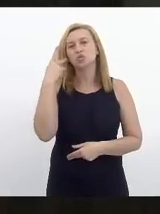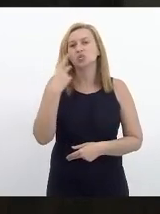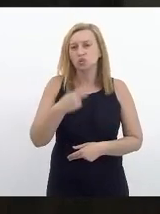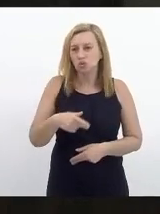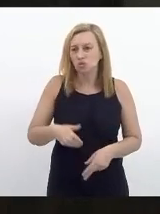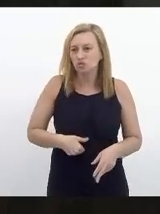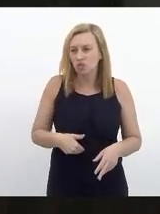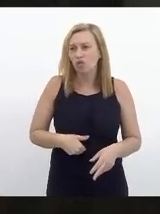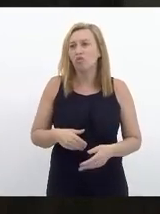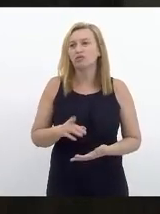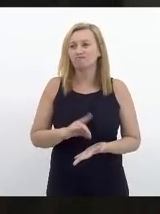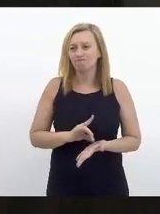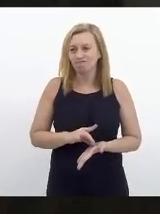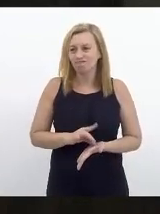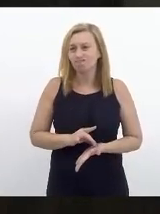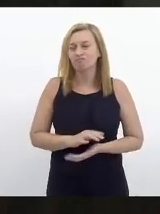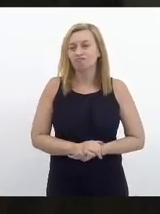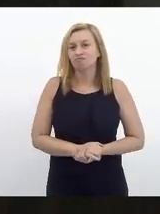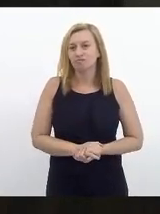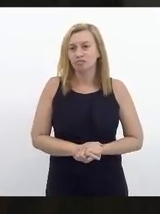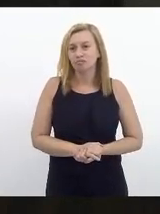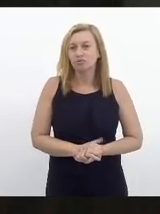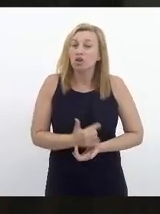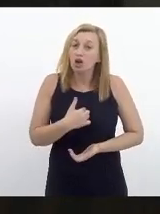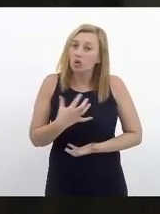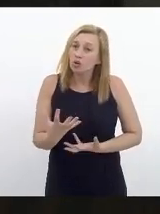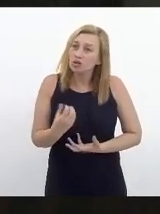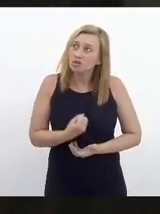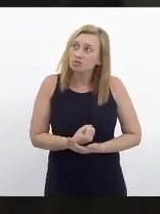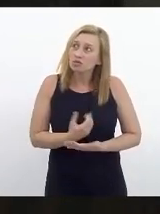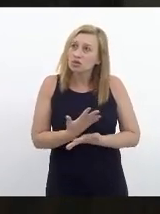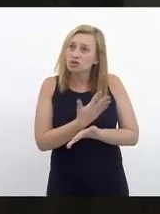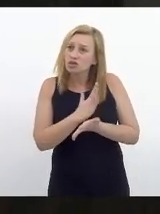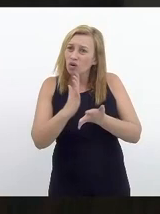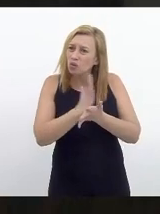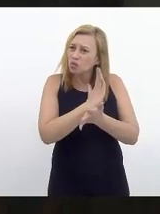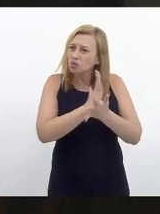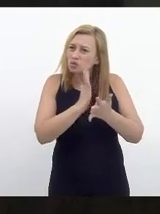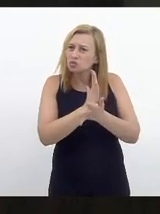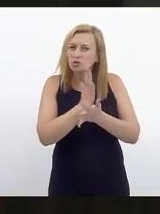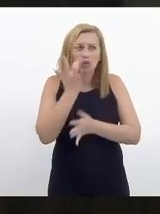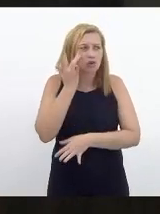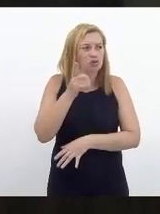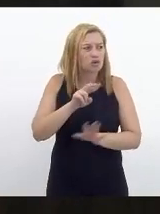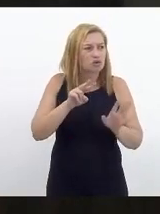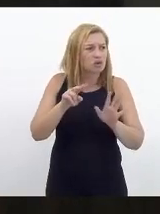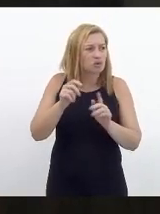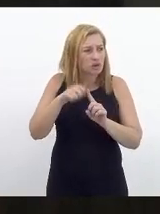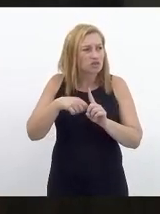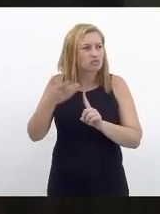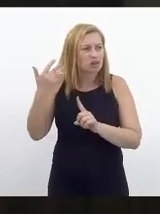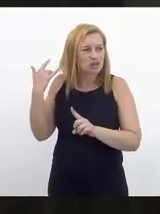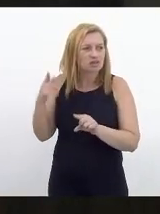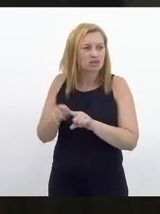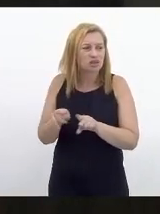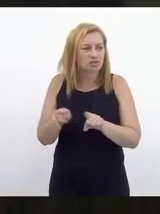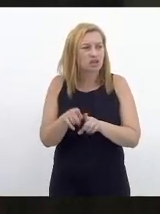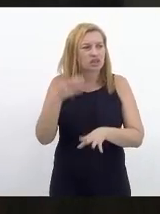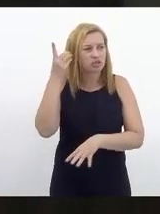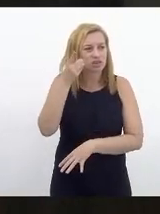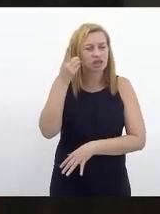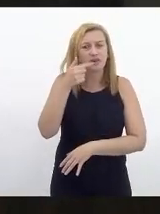muita gente com fome, muita gente. Eu recebi acho que foi o mês passado também,